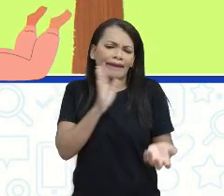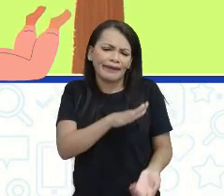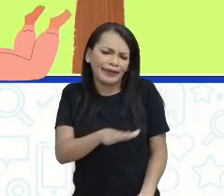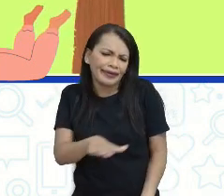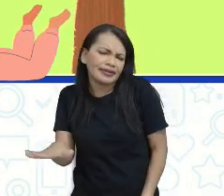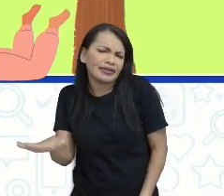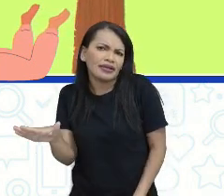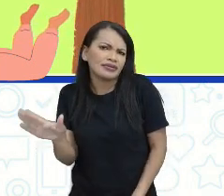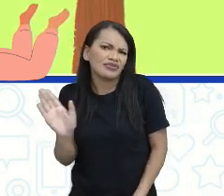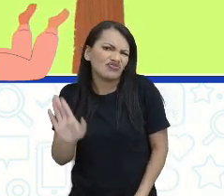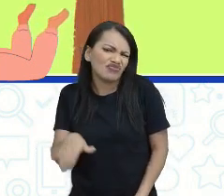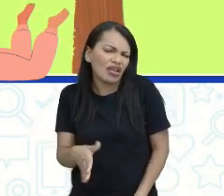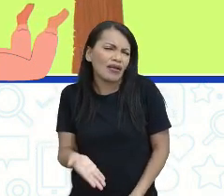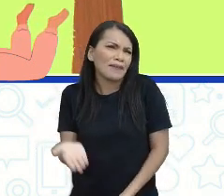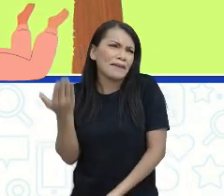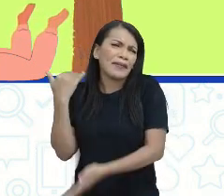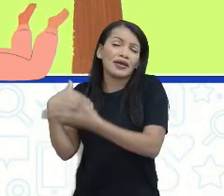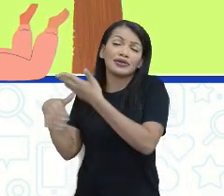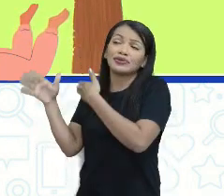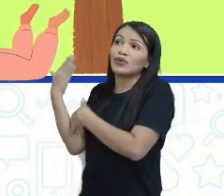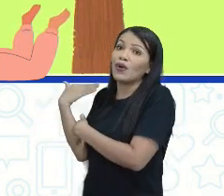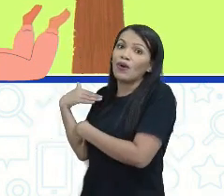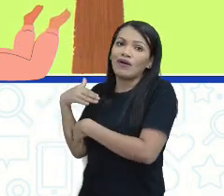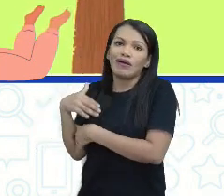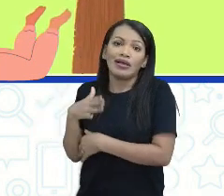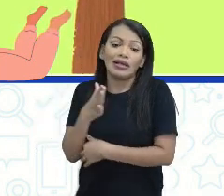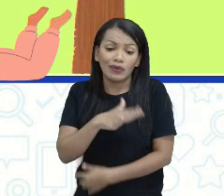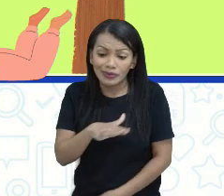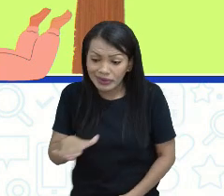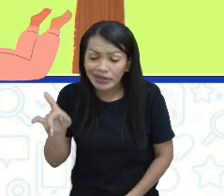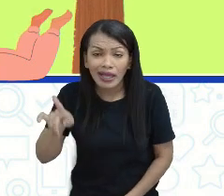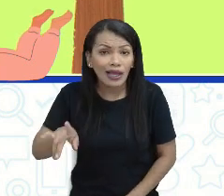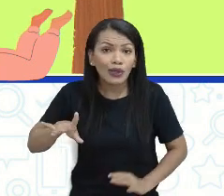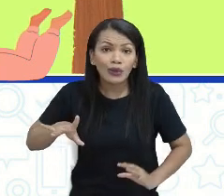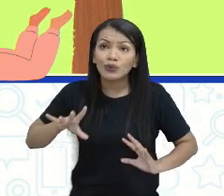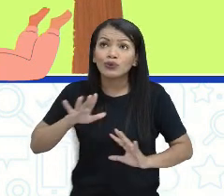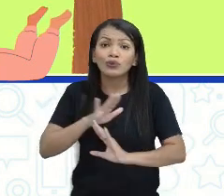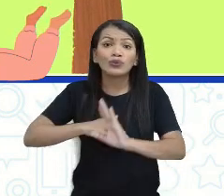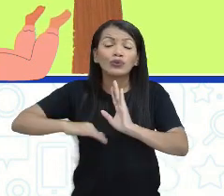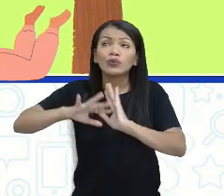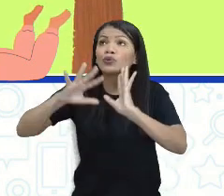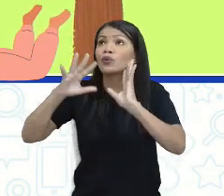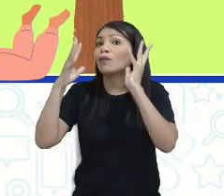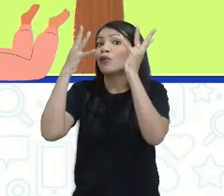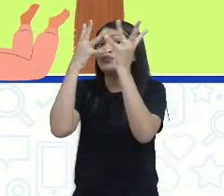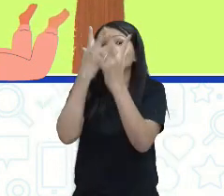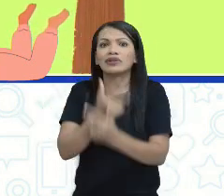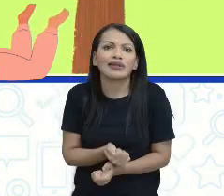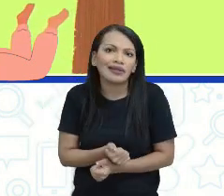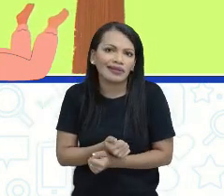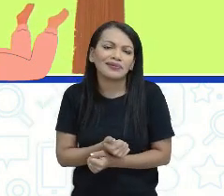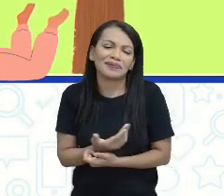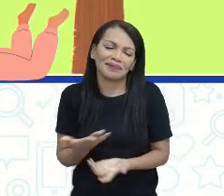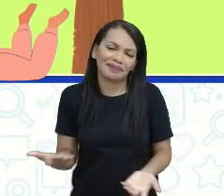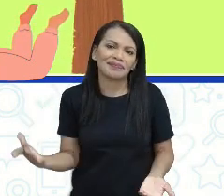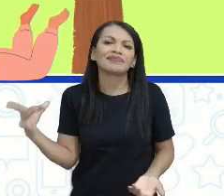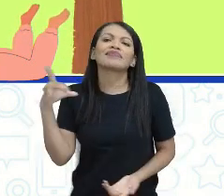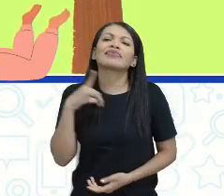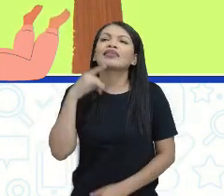tempo que passou, em que tudo era muito bonito, muito idealizado. De novo, a gente tem aqui